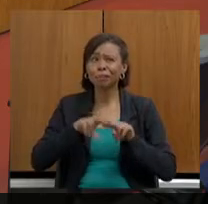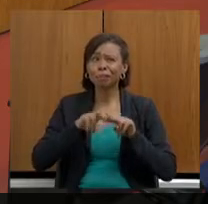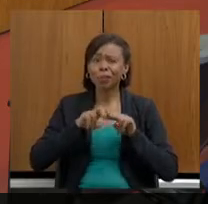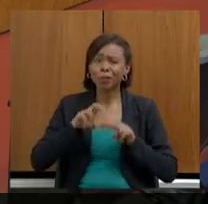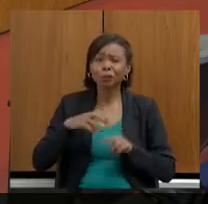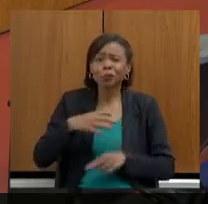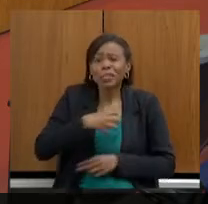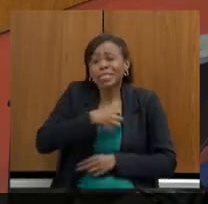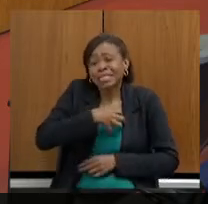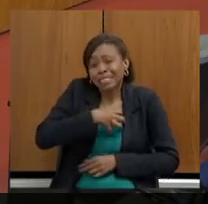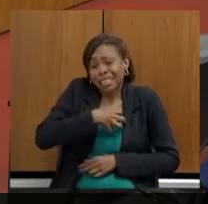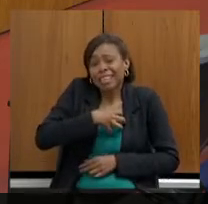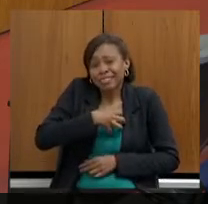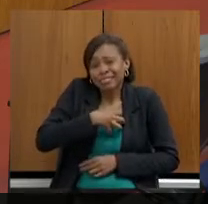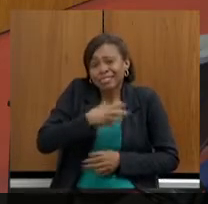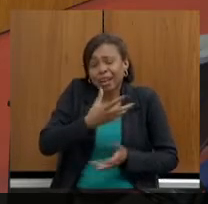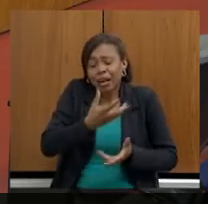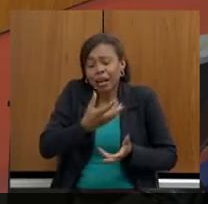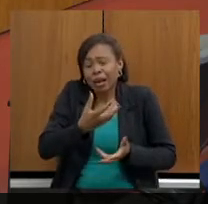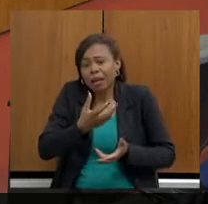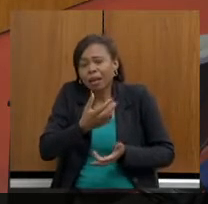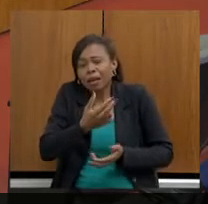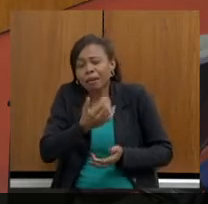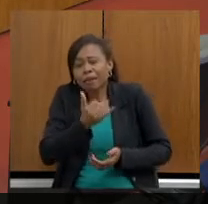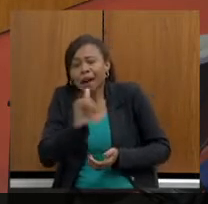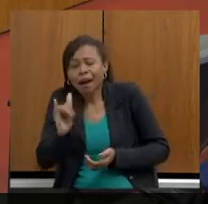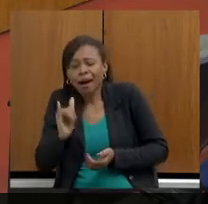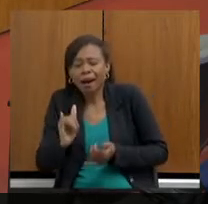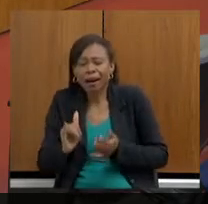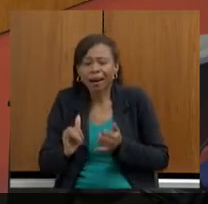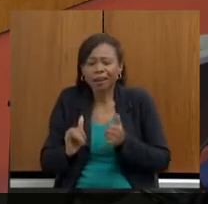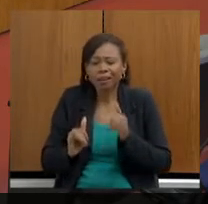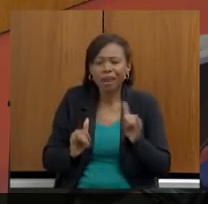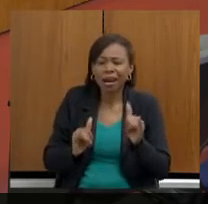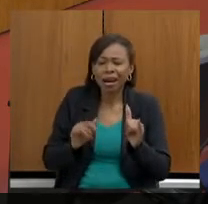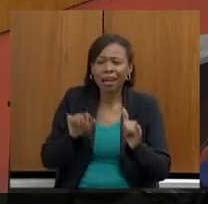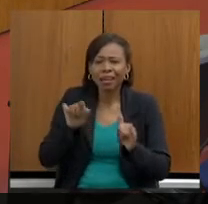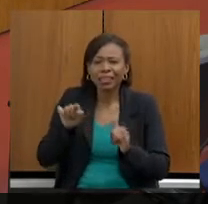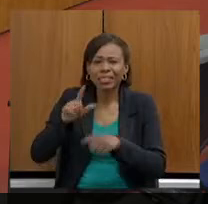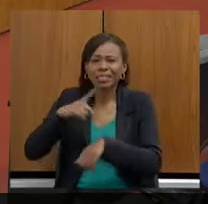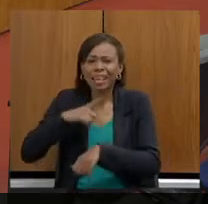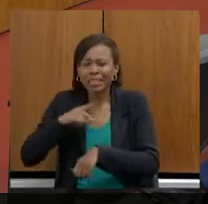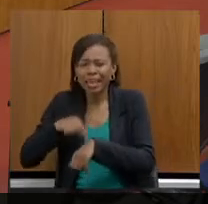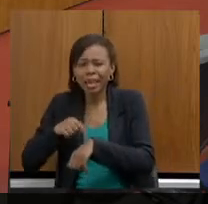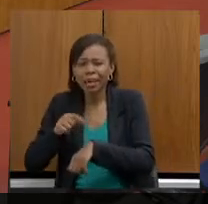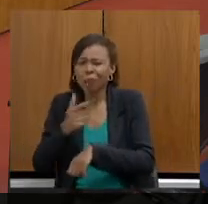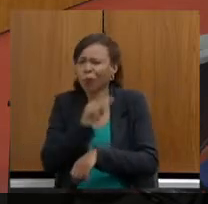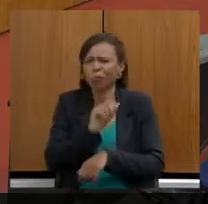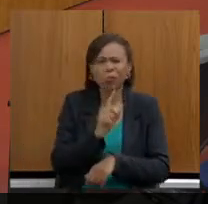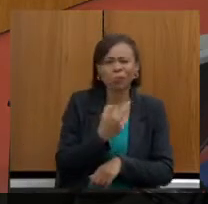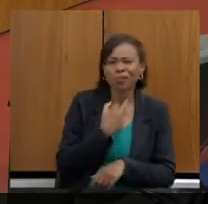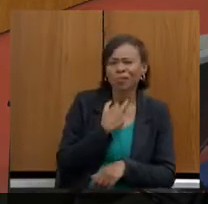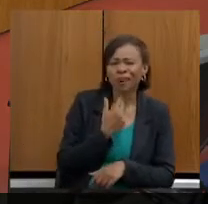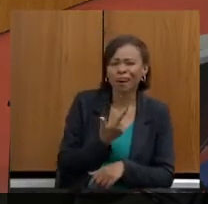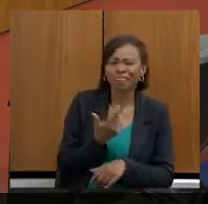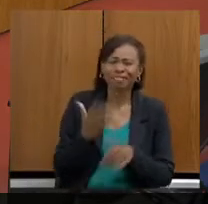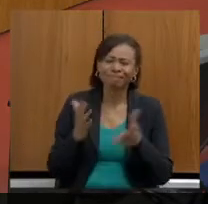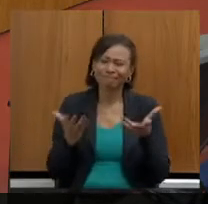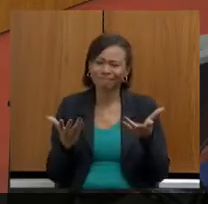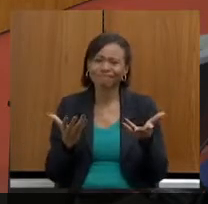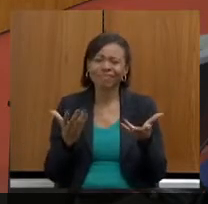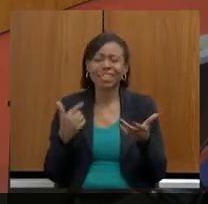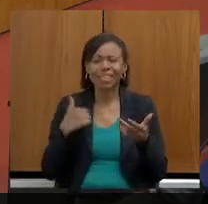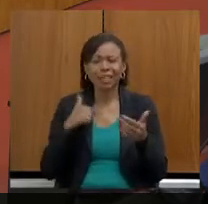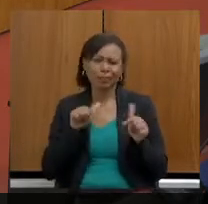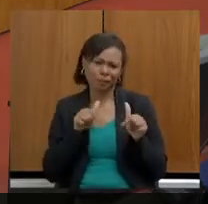gente recebe quer dizer um tem a fala o outro não tem a fala e aqui fazendo uma defesa ao meu líder e aproveita para